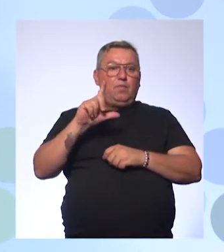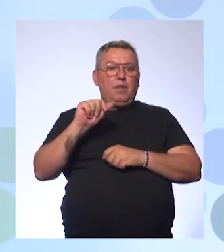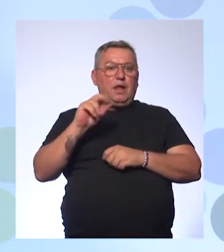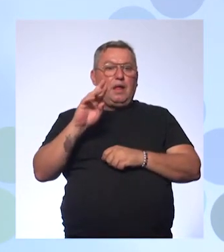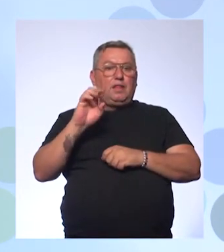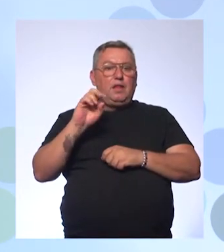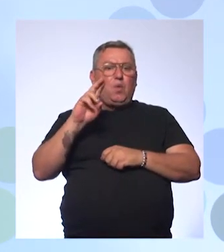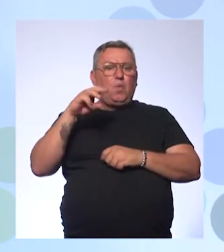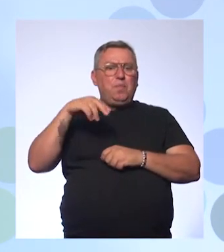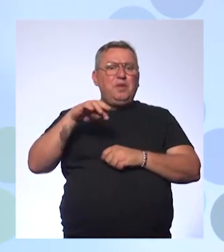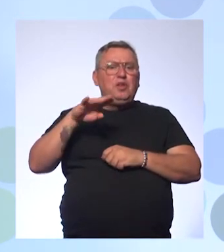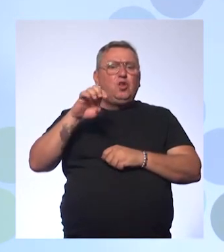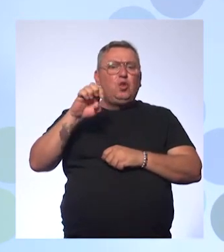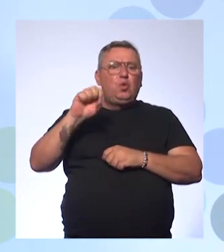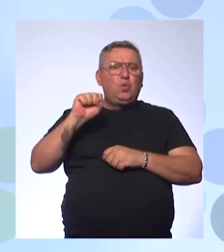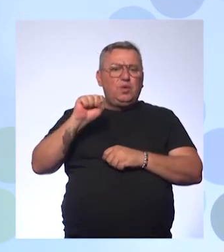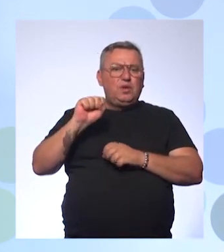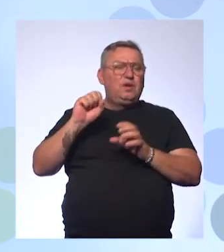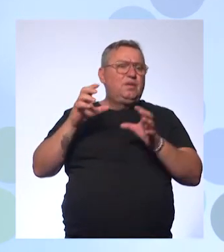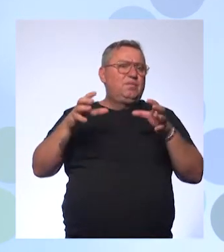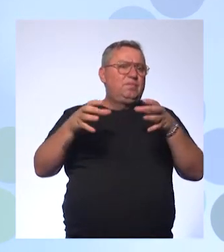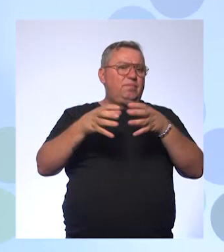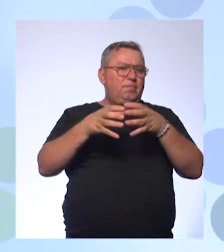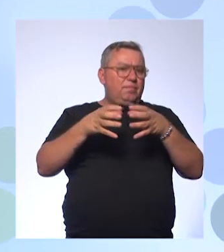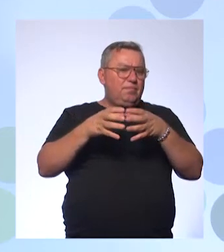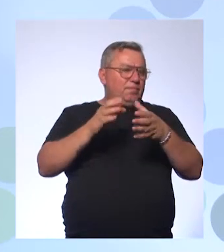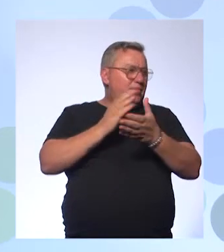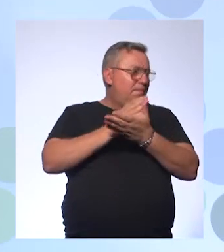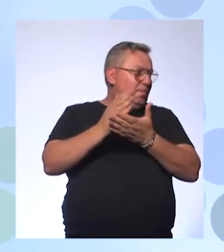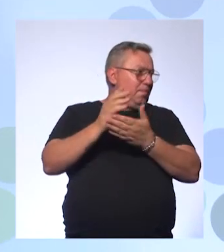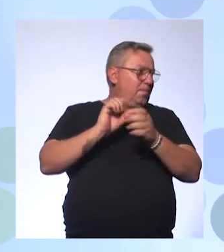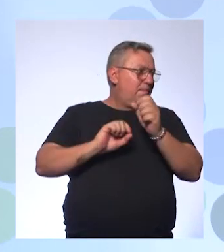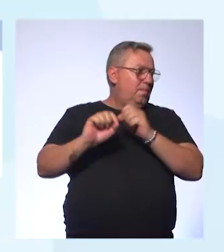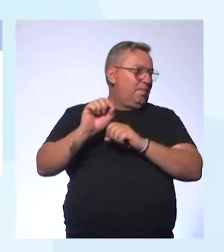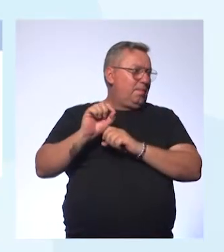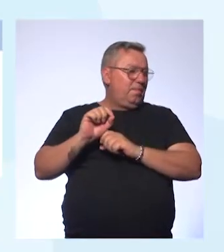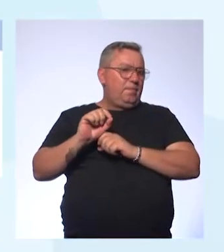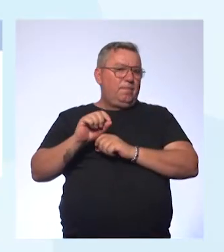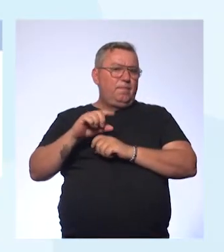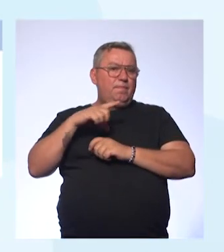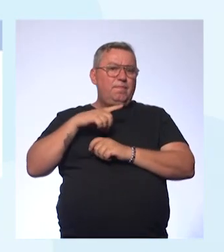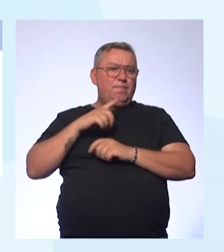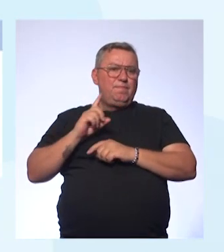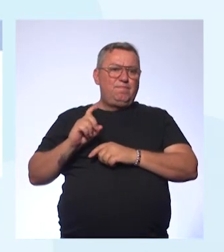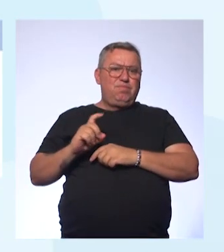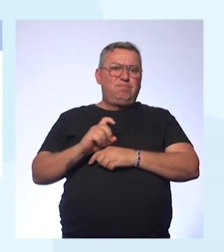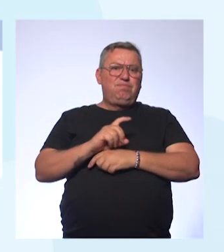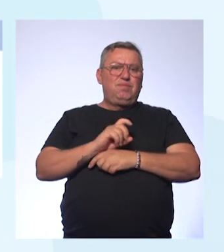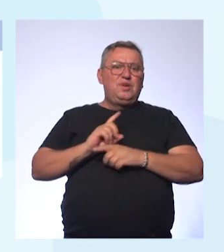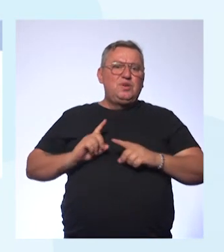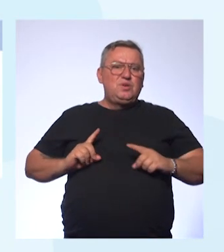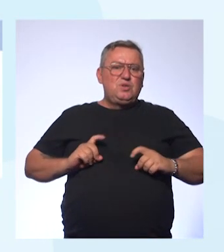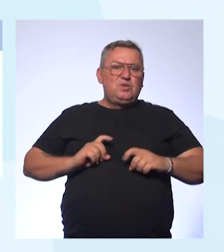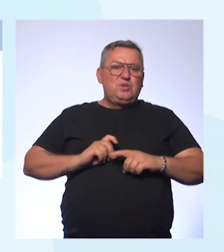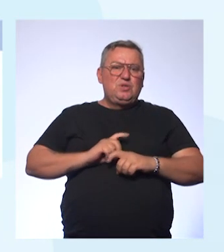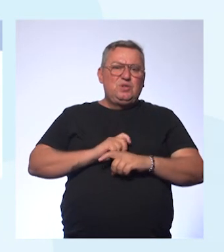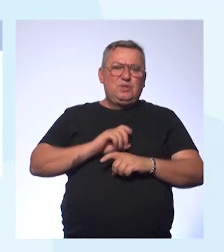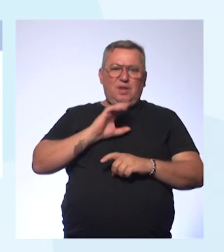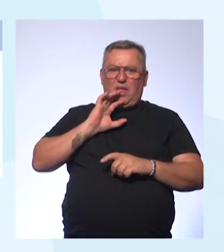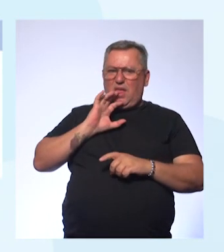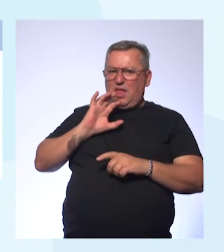plateumintos. Então, um grupo aí que começa, né, a gente fala dos vermes, muita gente não já fica com